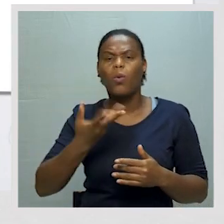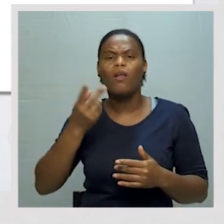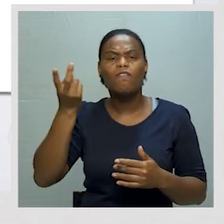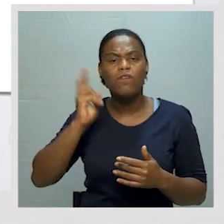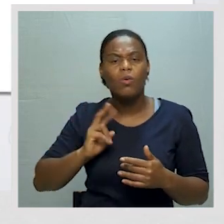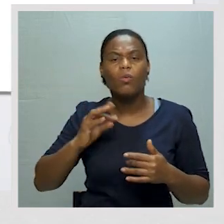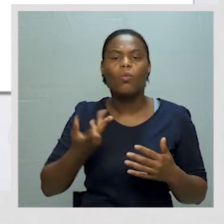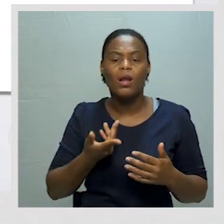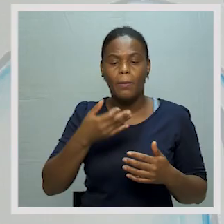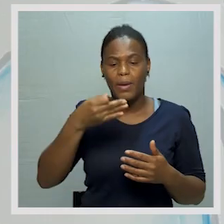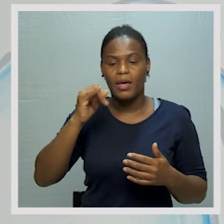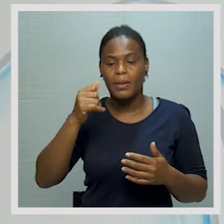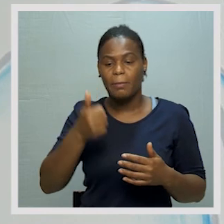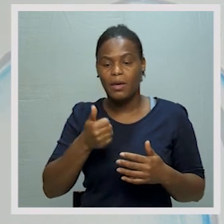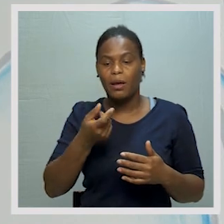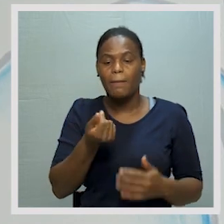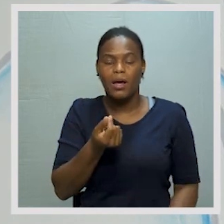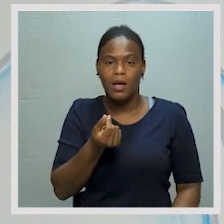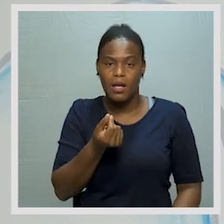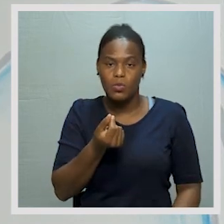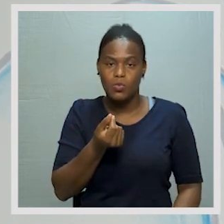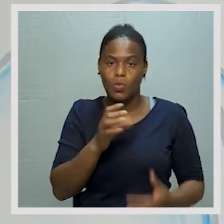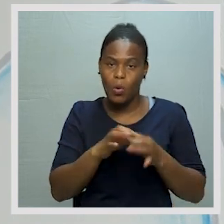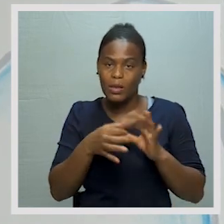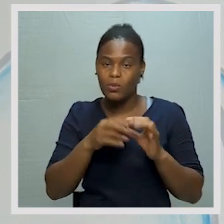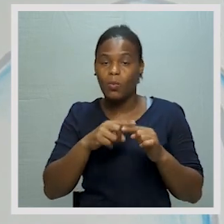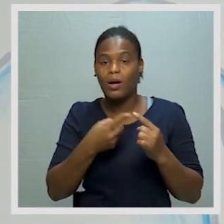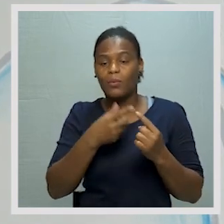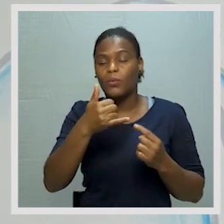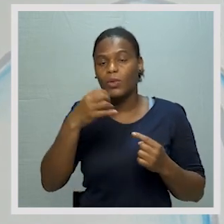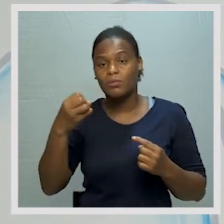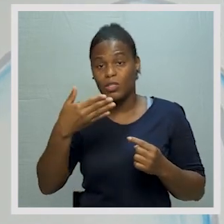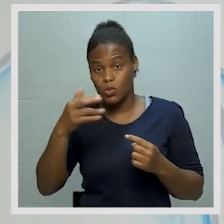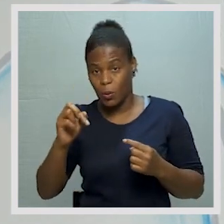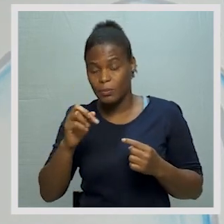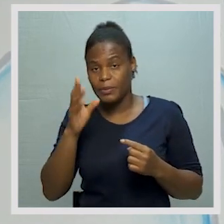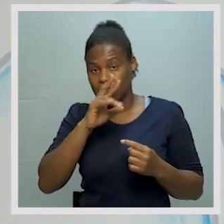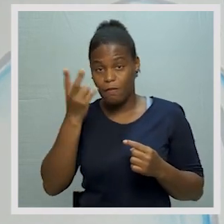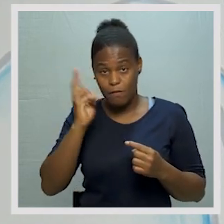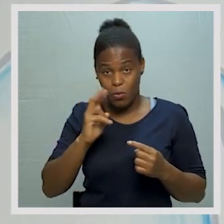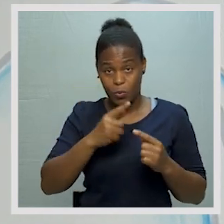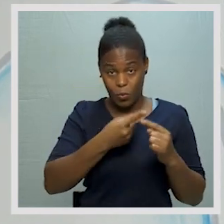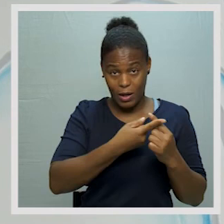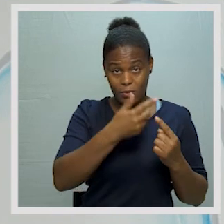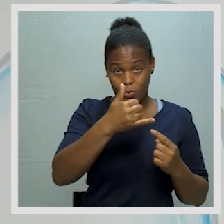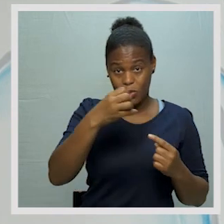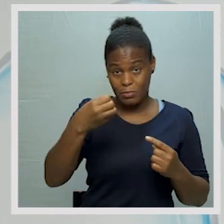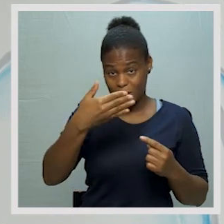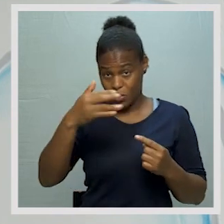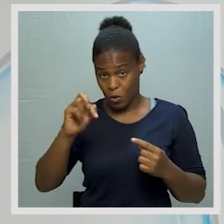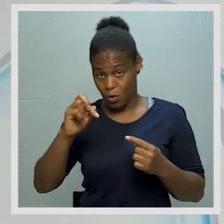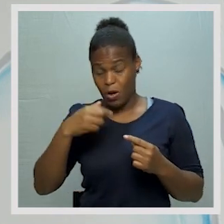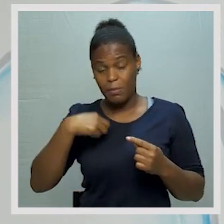valor de PIB a preços correntes em 2018. Encontrando o valor de 2018, eu